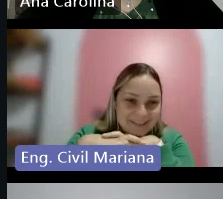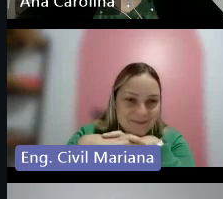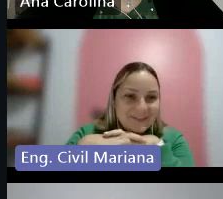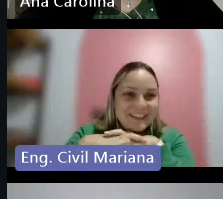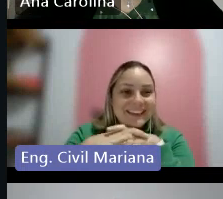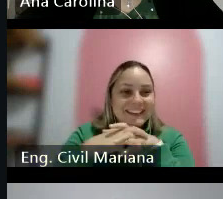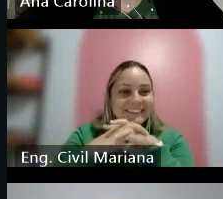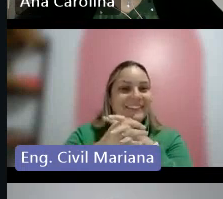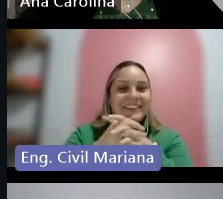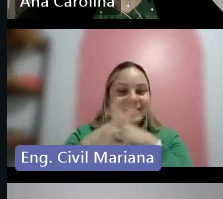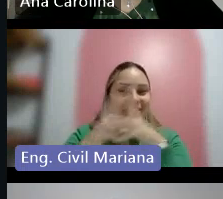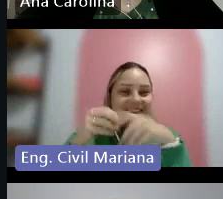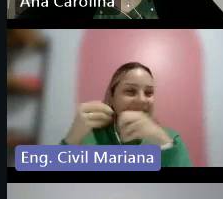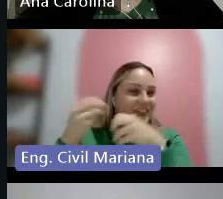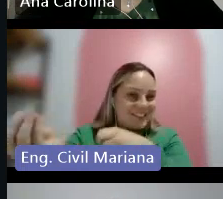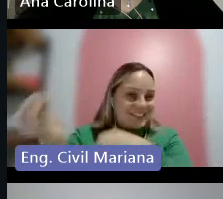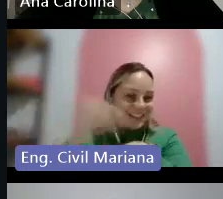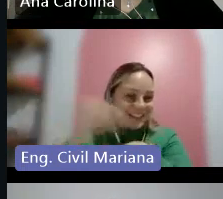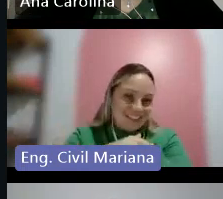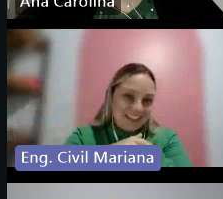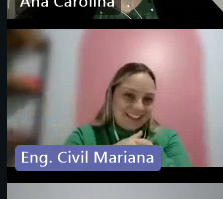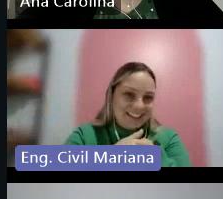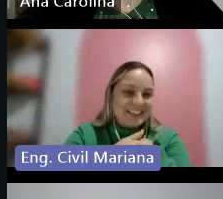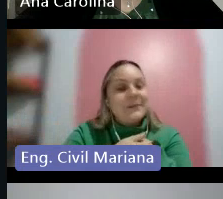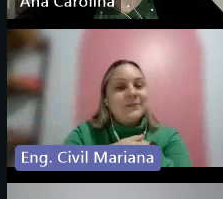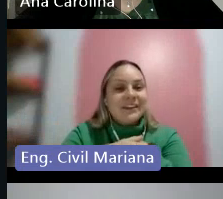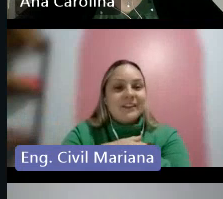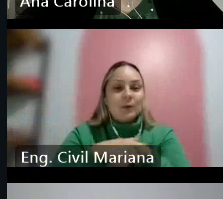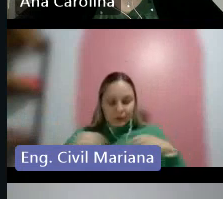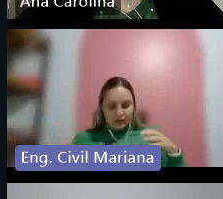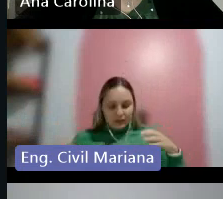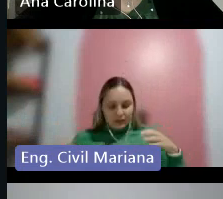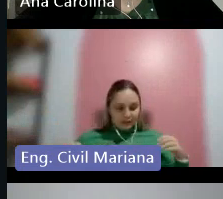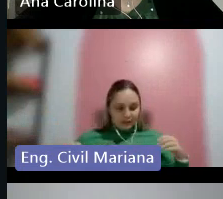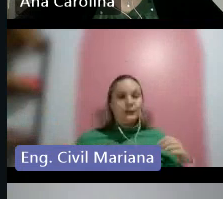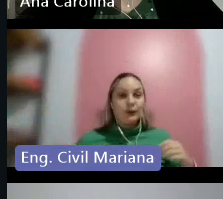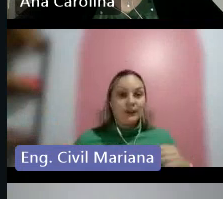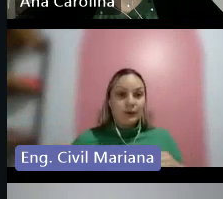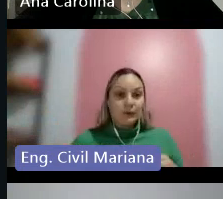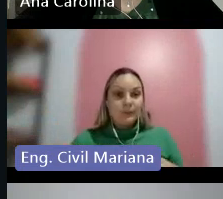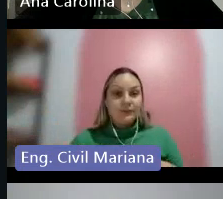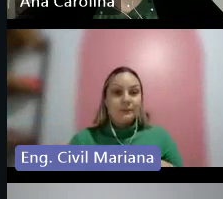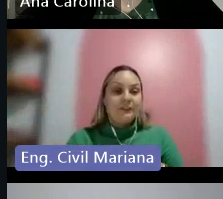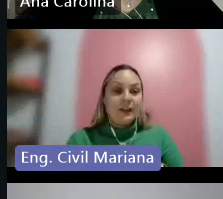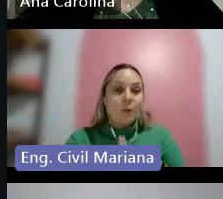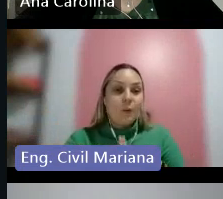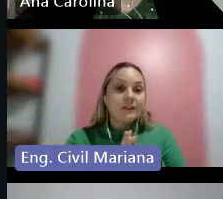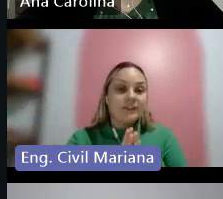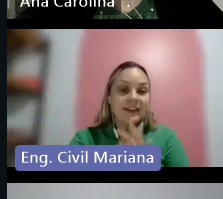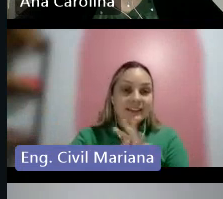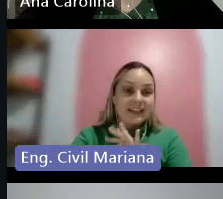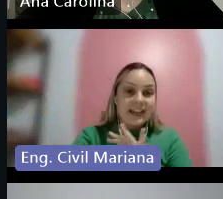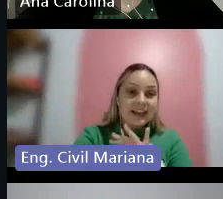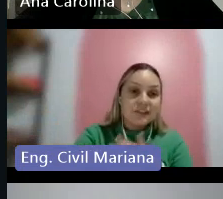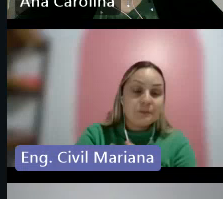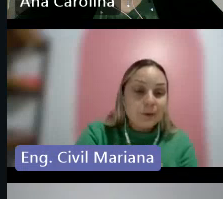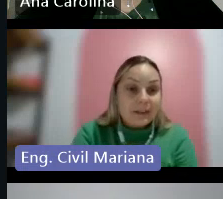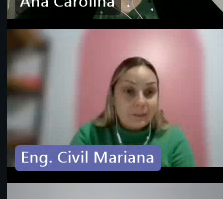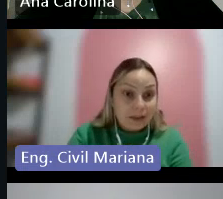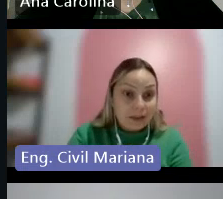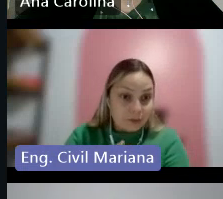eu comentei. Então, é uma edificação que tem muitas coisas diferentes. O projeto arquitetônico prevê 4 vagas